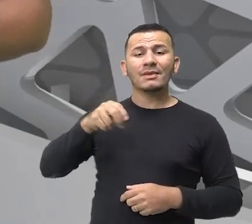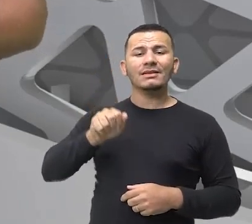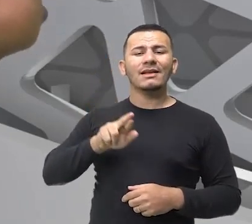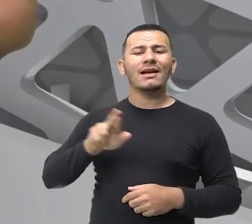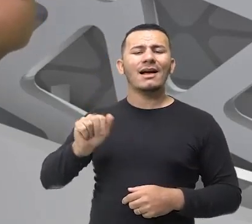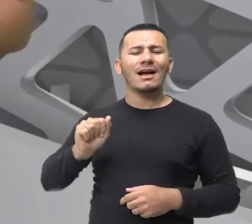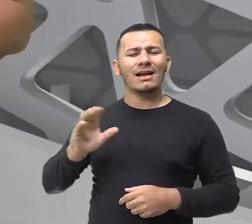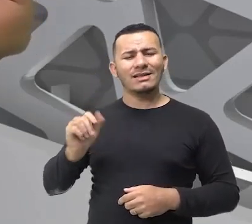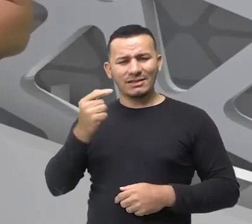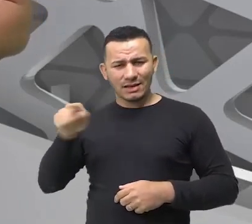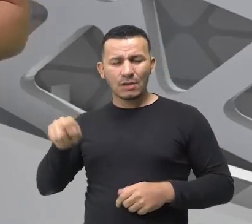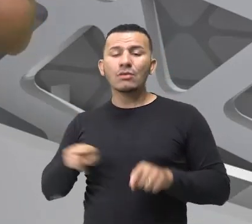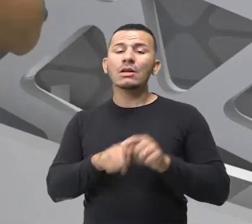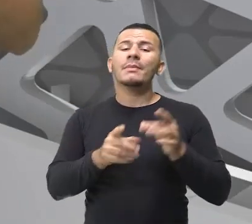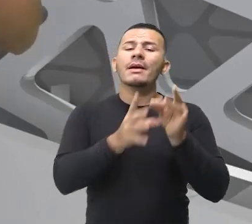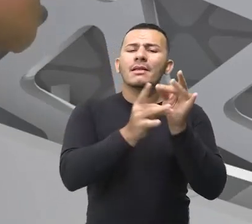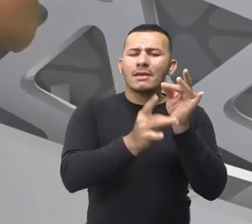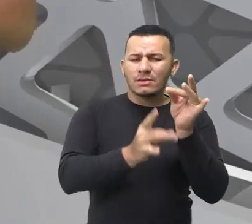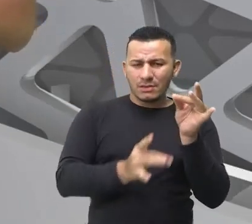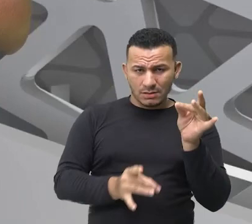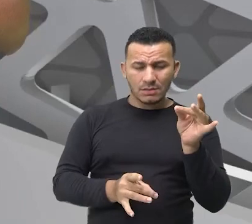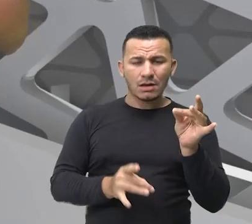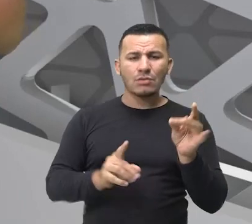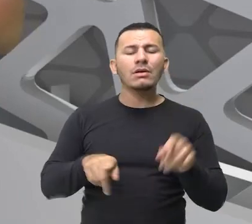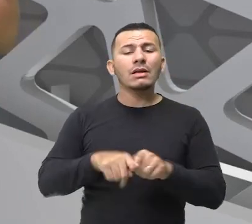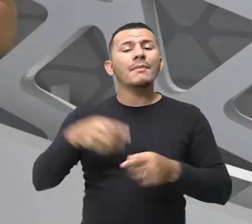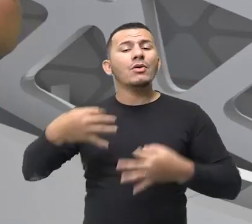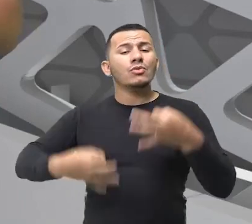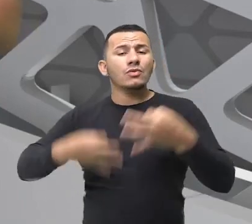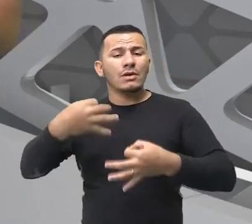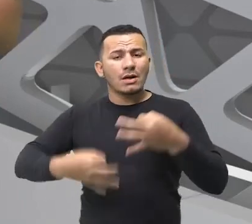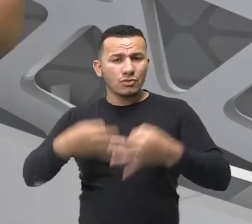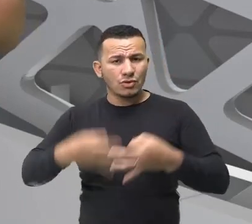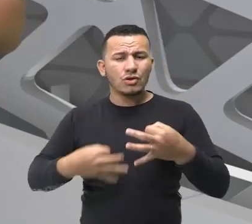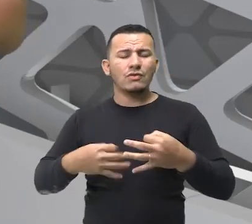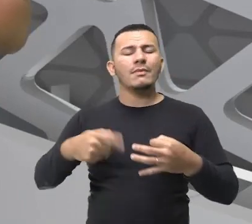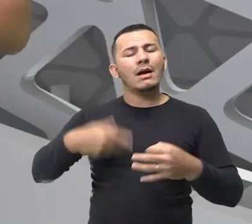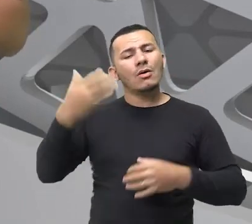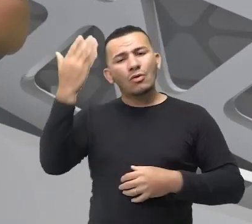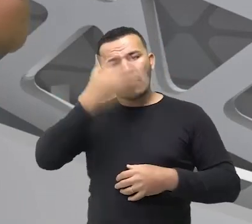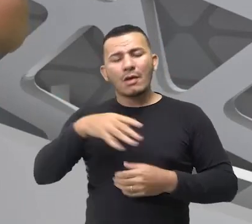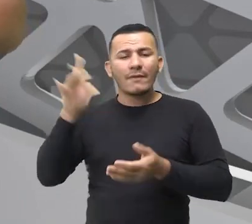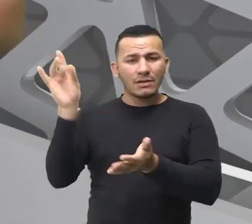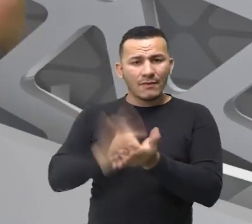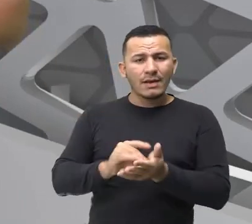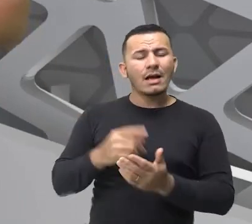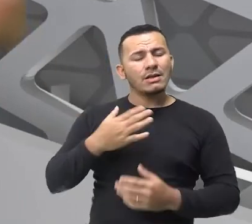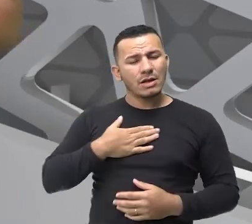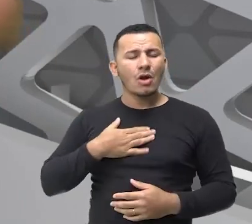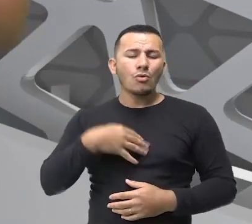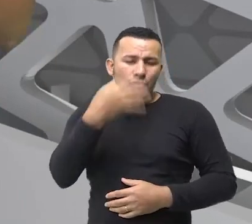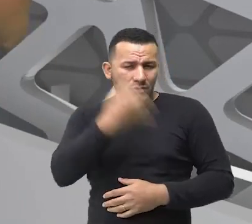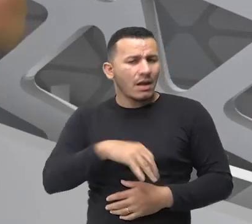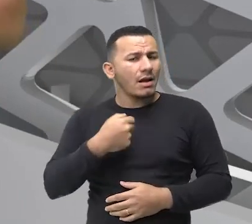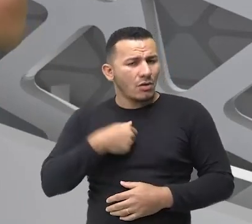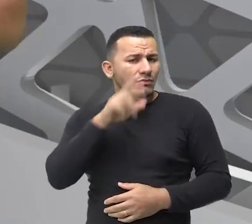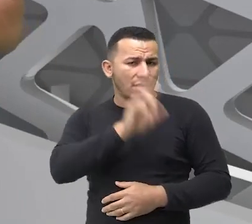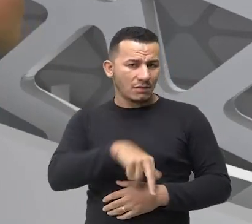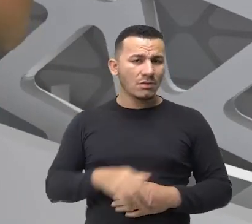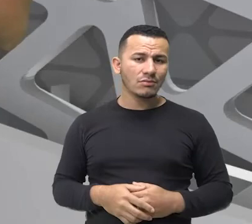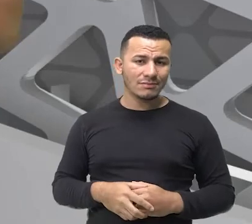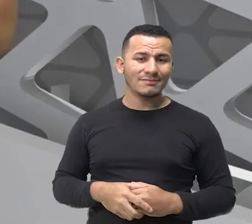de uma descrição também e Clara justificativa para evidenciar que você está certo na sua